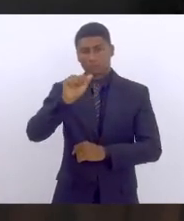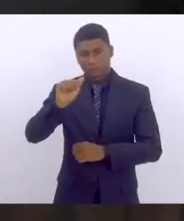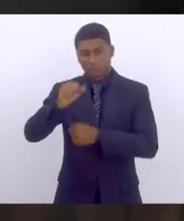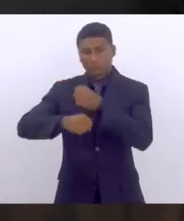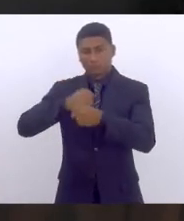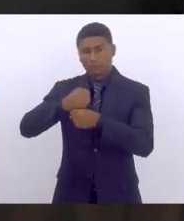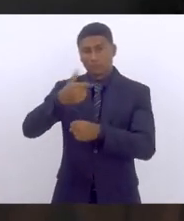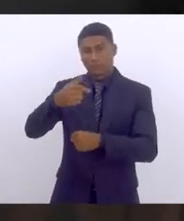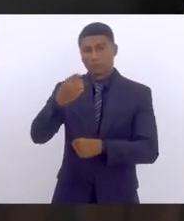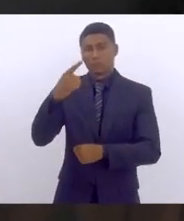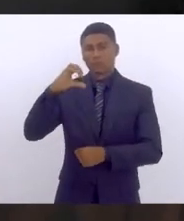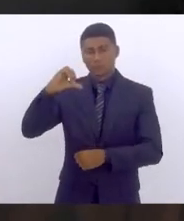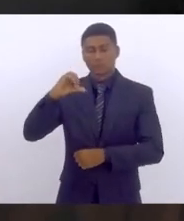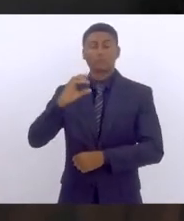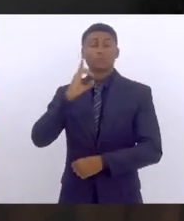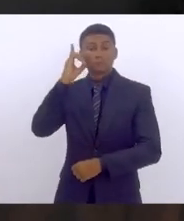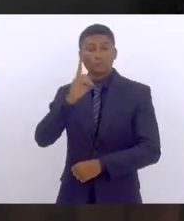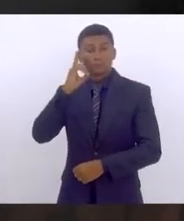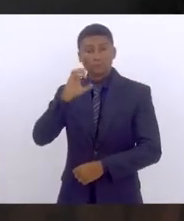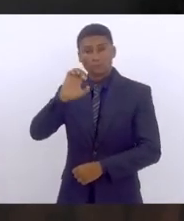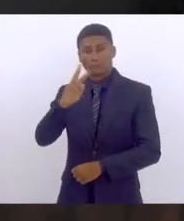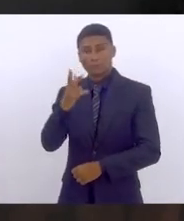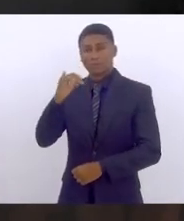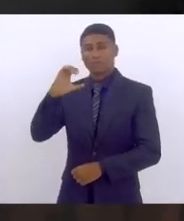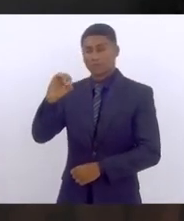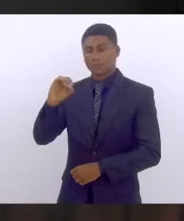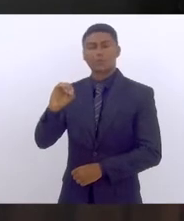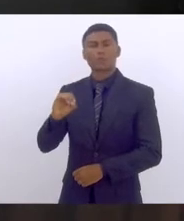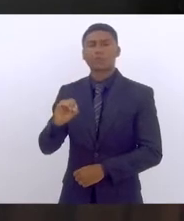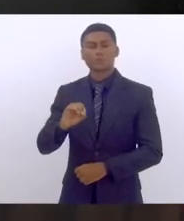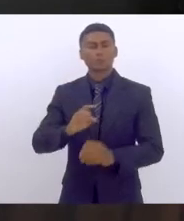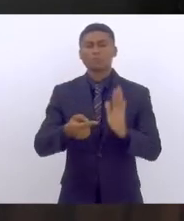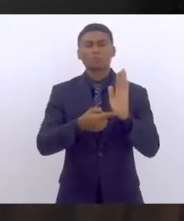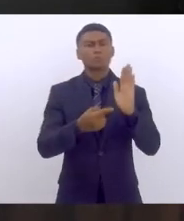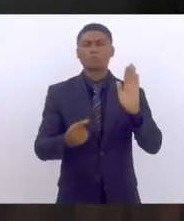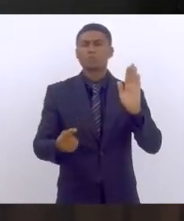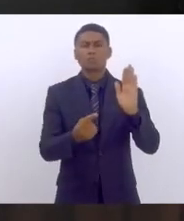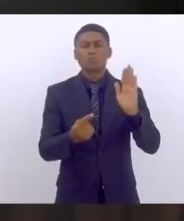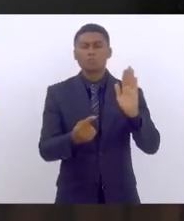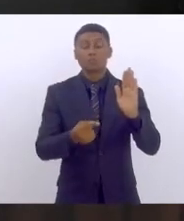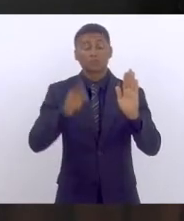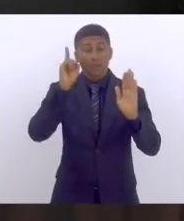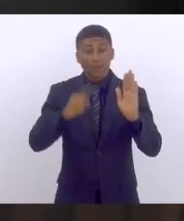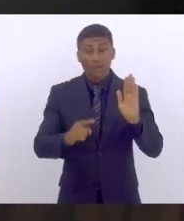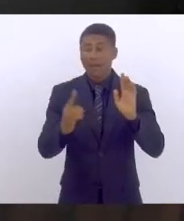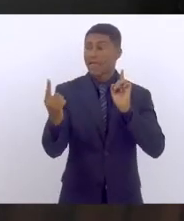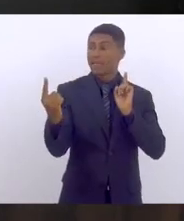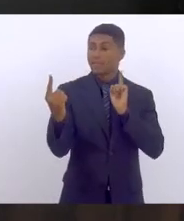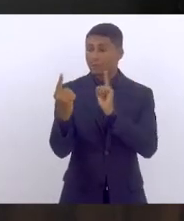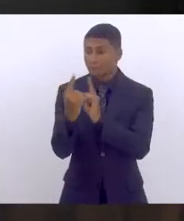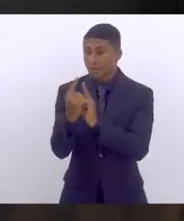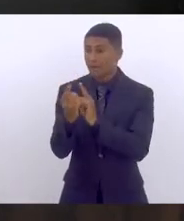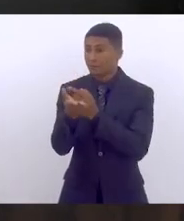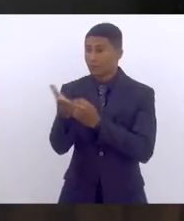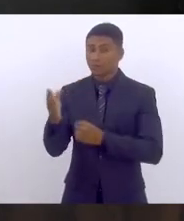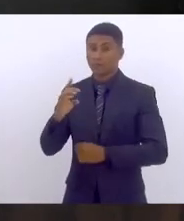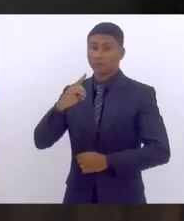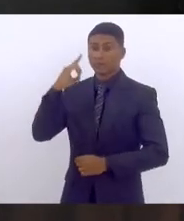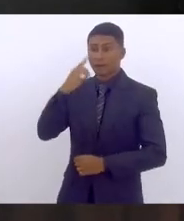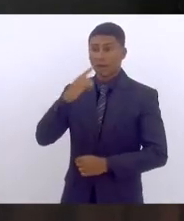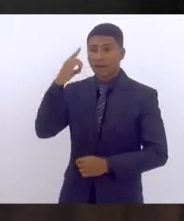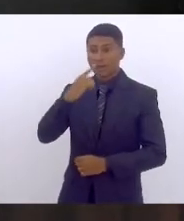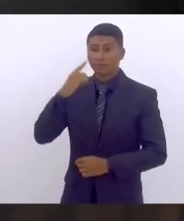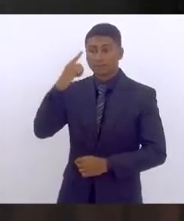2019, de autoria do deputado Chico Machado, que dispõe sobre o atendimento prioritário dos advogados e as advogadas